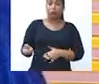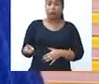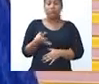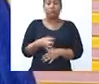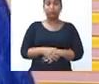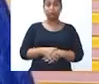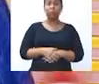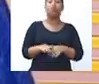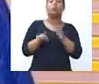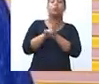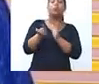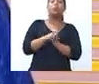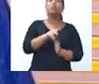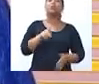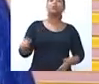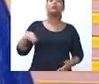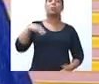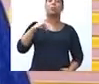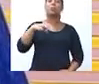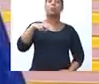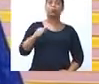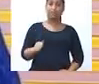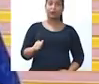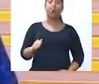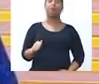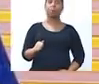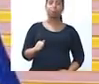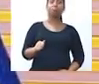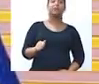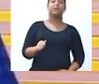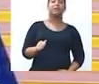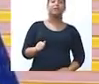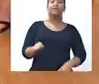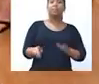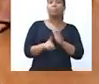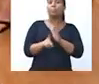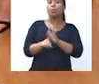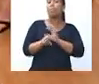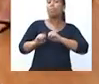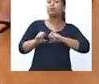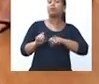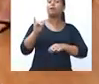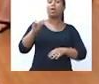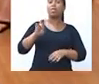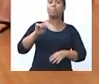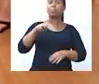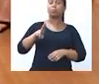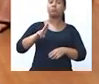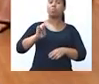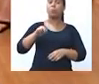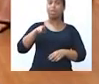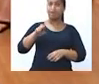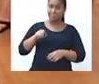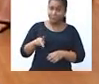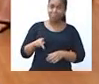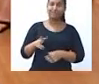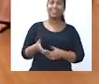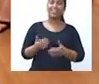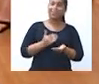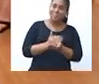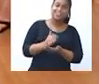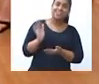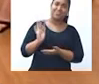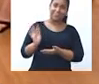inovação. Eu pergunto para a professora Mônica Abrantes Galindo, que é do Departamento de Educação lá do IBILS, da Unesp. Além do ingresso